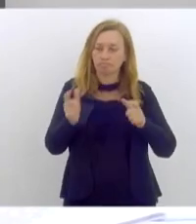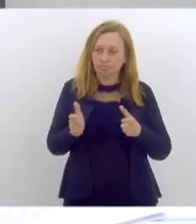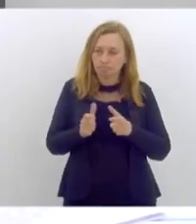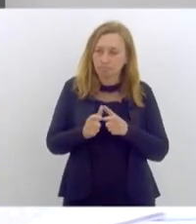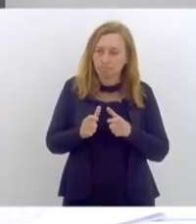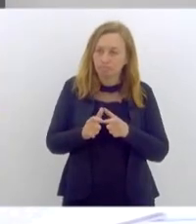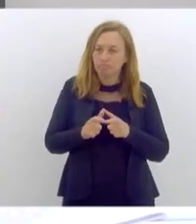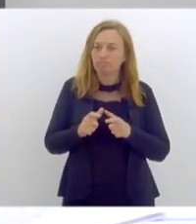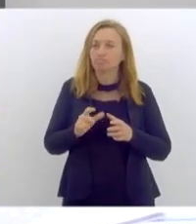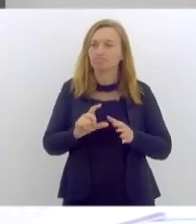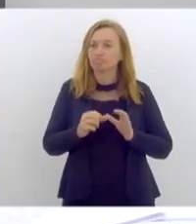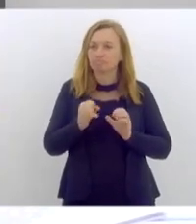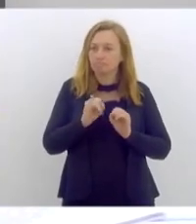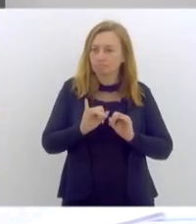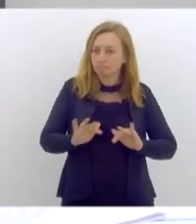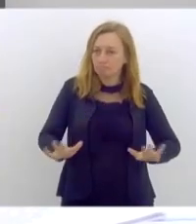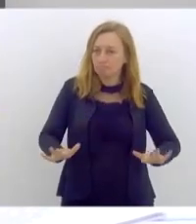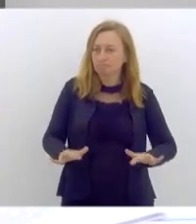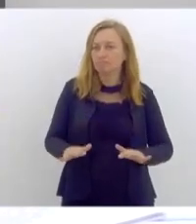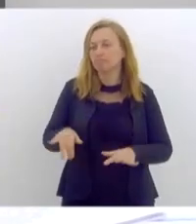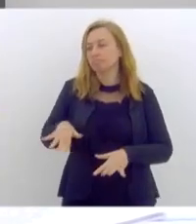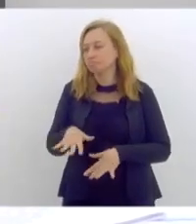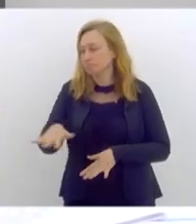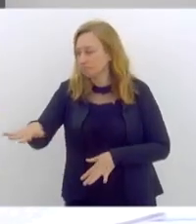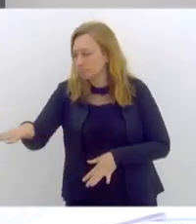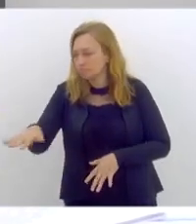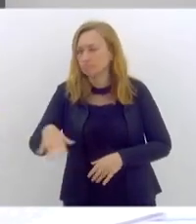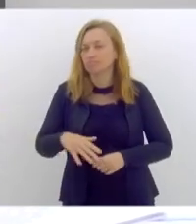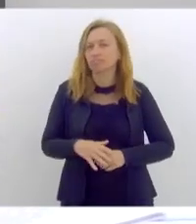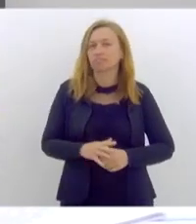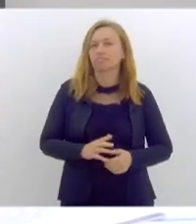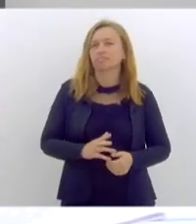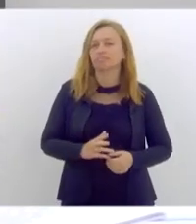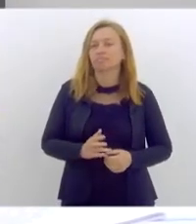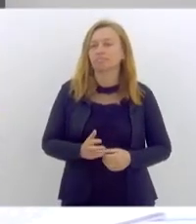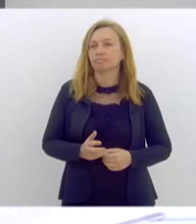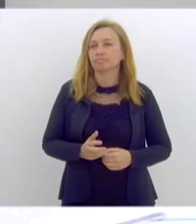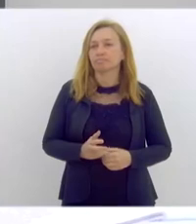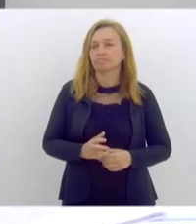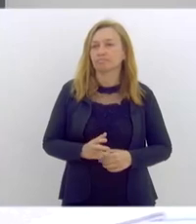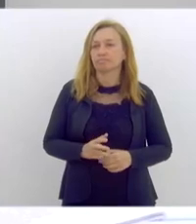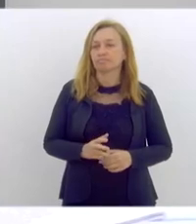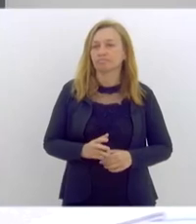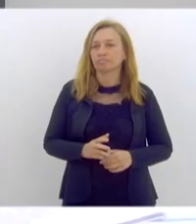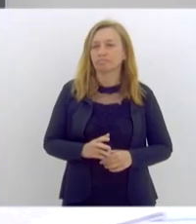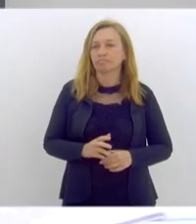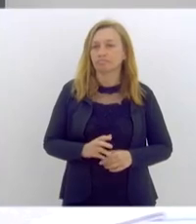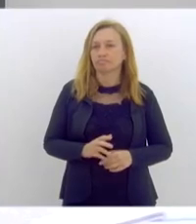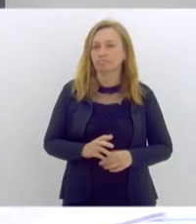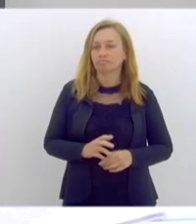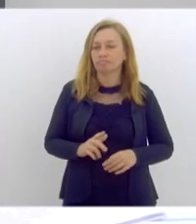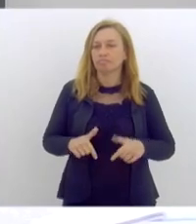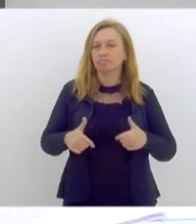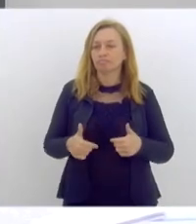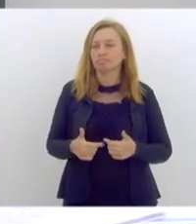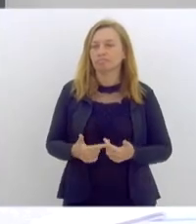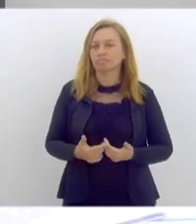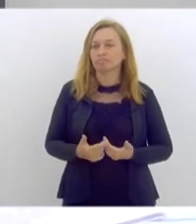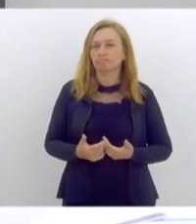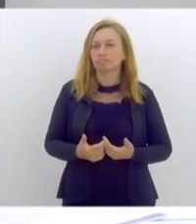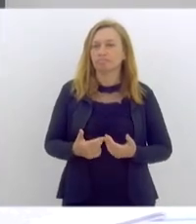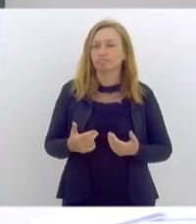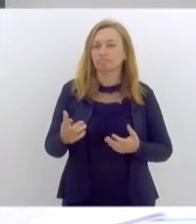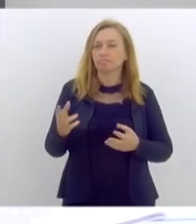classificado em periferias etc vou correr atrás aí da entrada